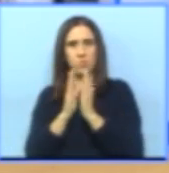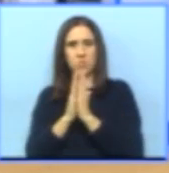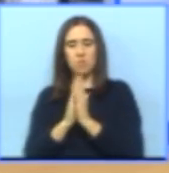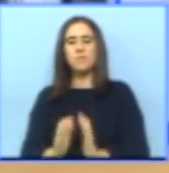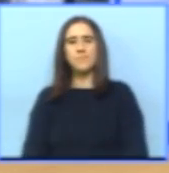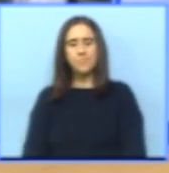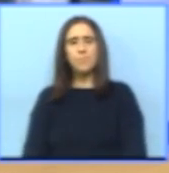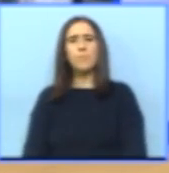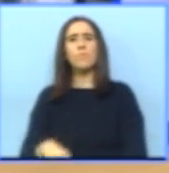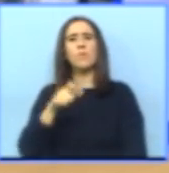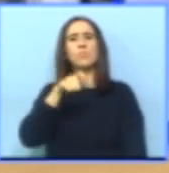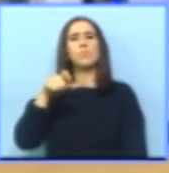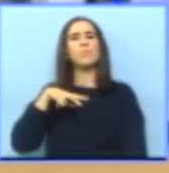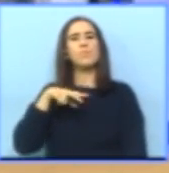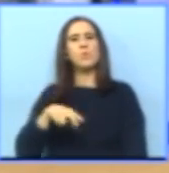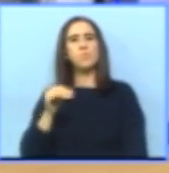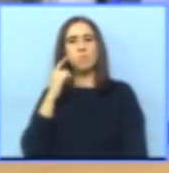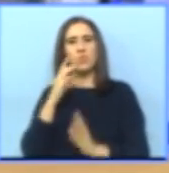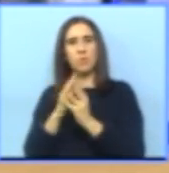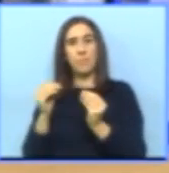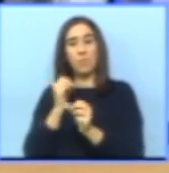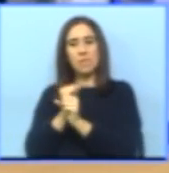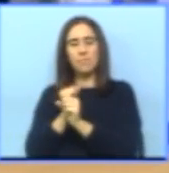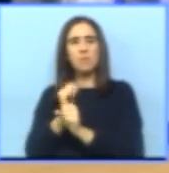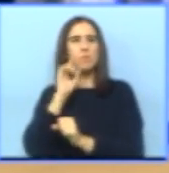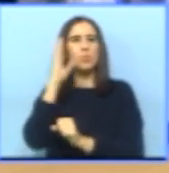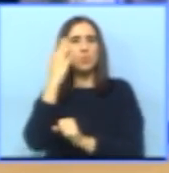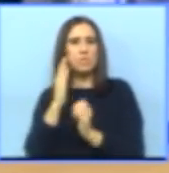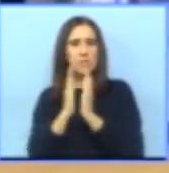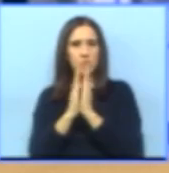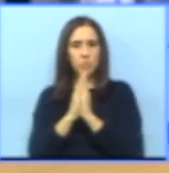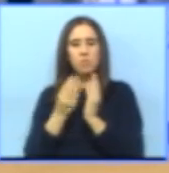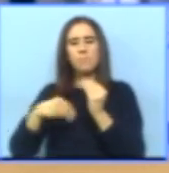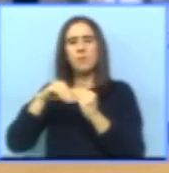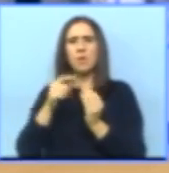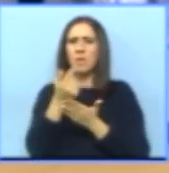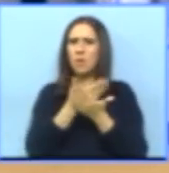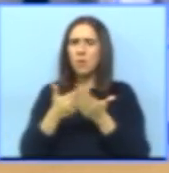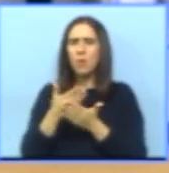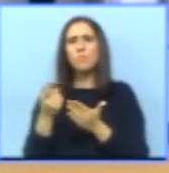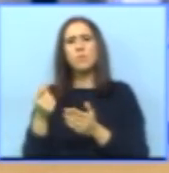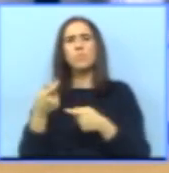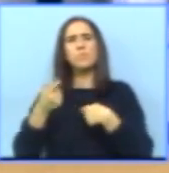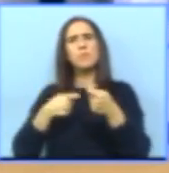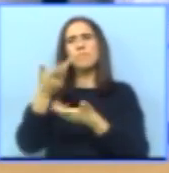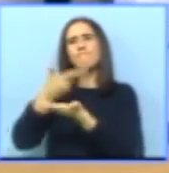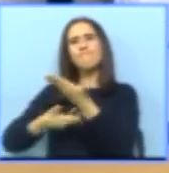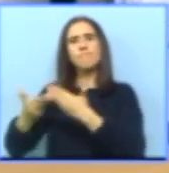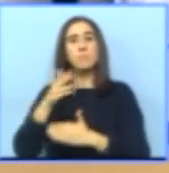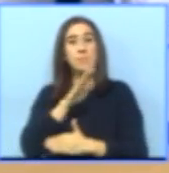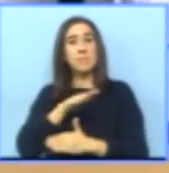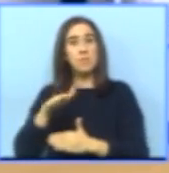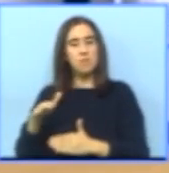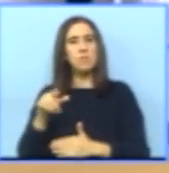portugueses do Japão, do ponto de vista, foi importante não só do ponto de vista religioso, mas do ponto de vista económico, facilitaram trocas comerciais, do ponto de vista